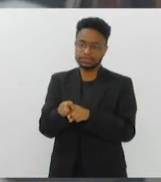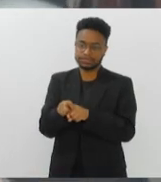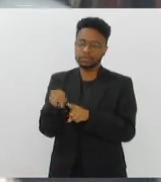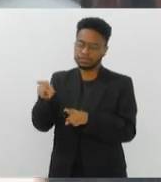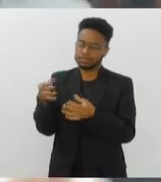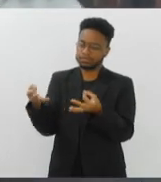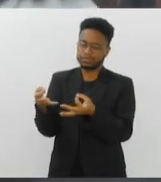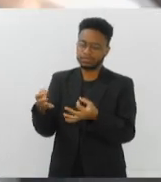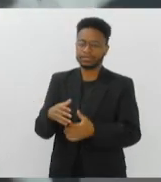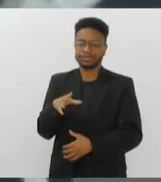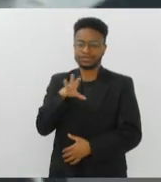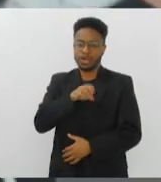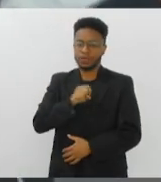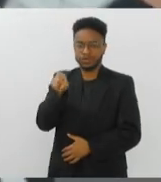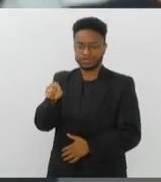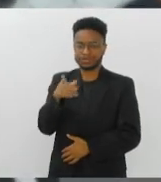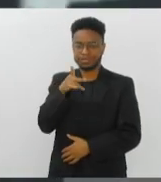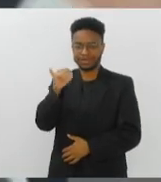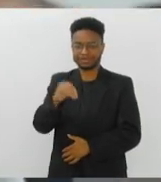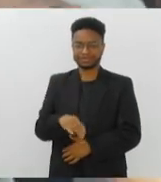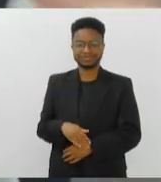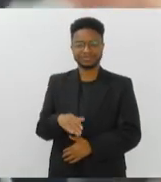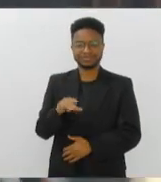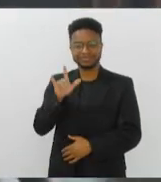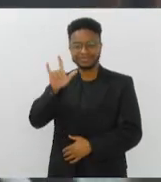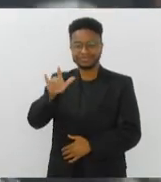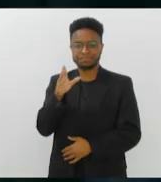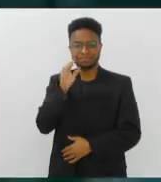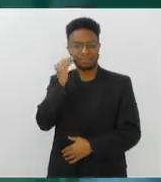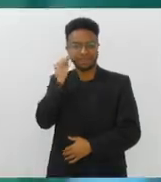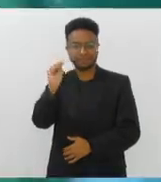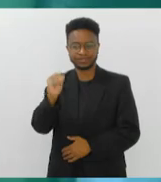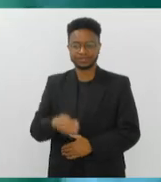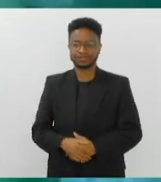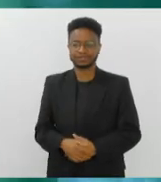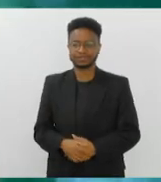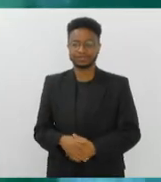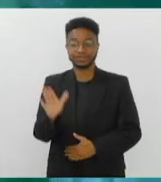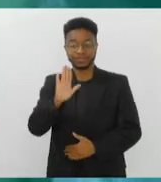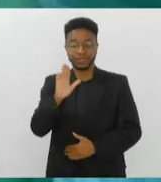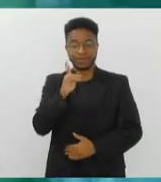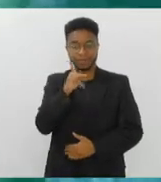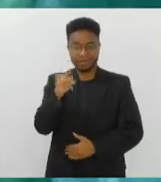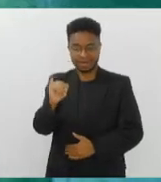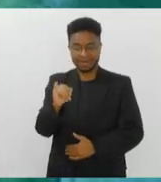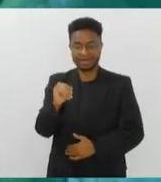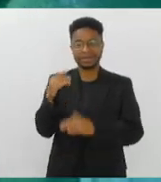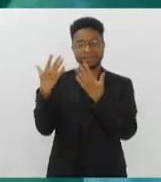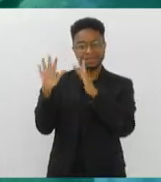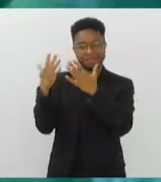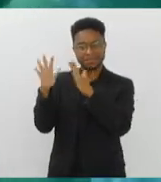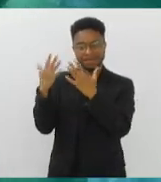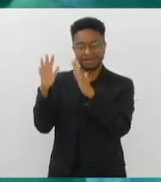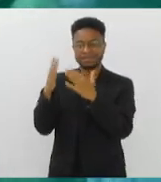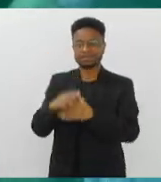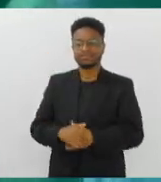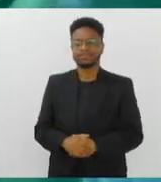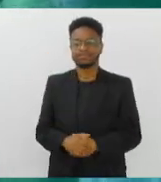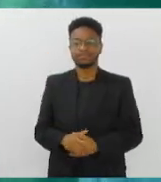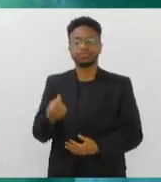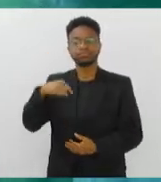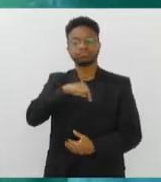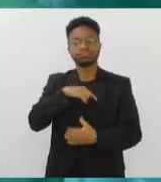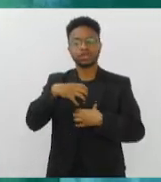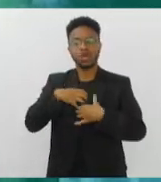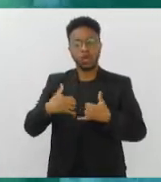você é o cara. Te amo, pai. Te amo. Beijo. Oi, pai. Oi, pai, parabéns. A gente está muito orgulhoso